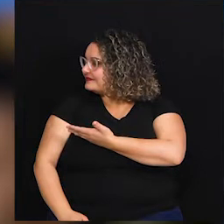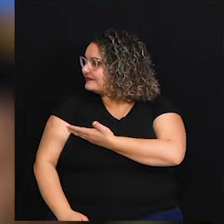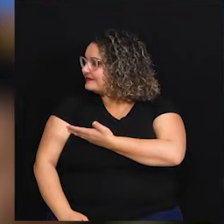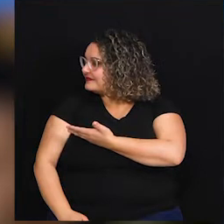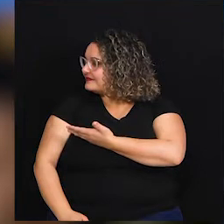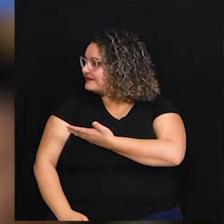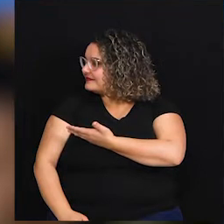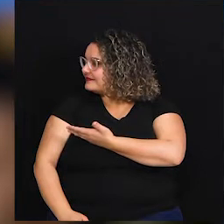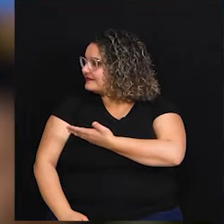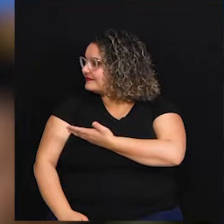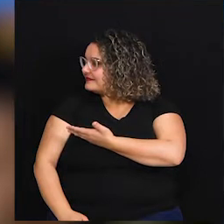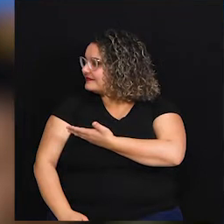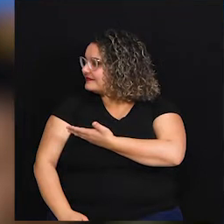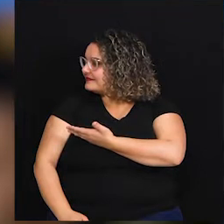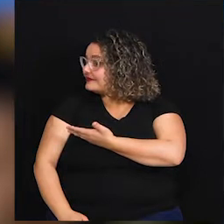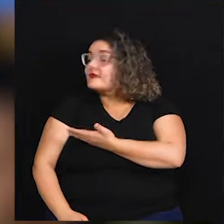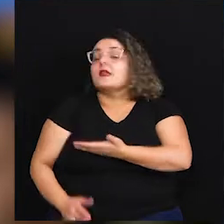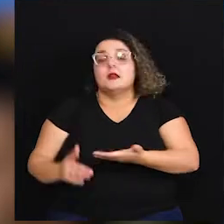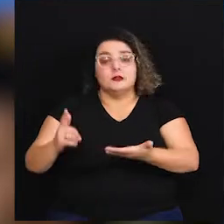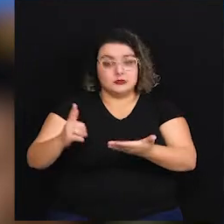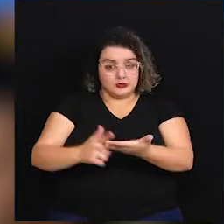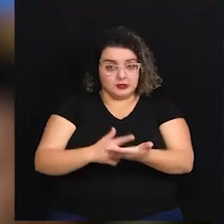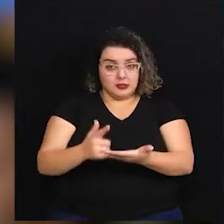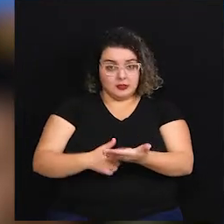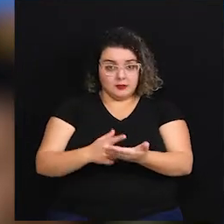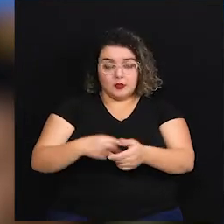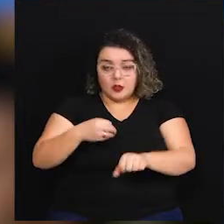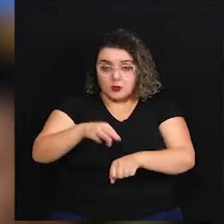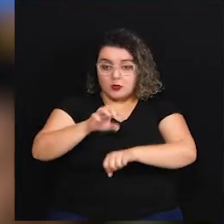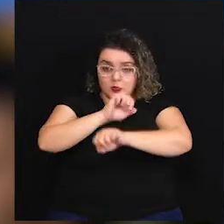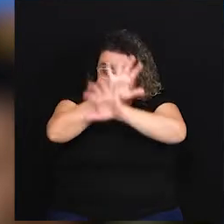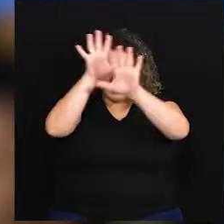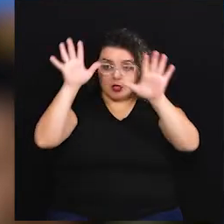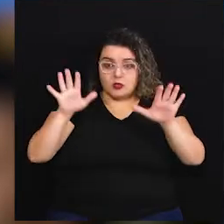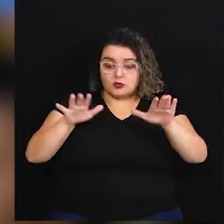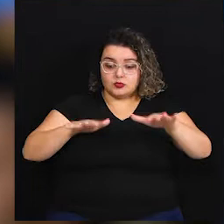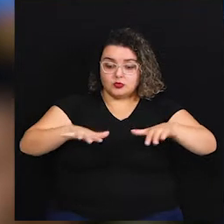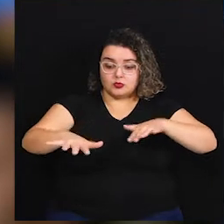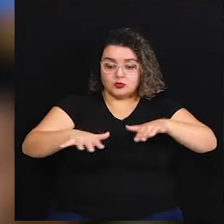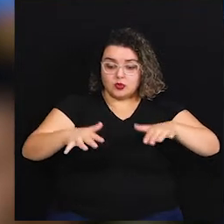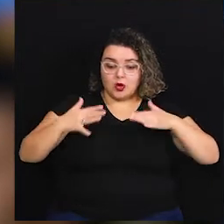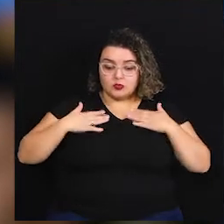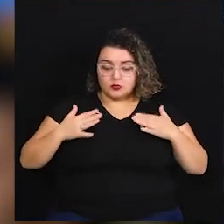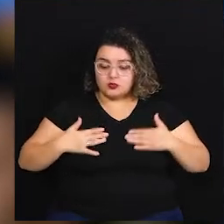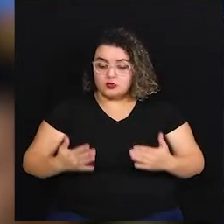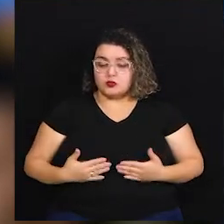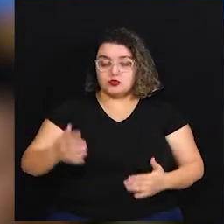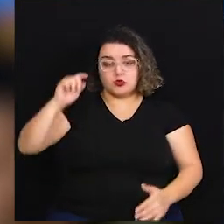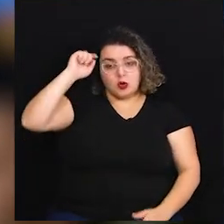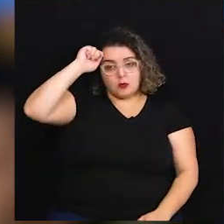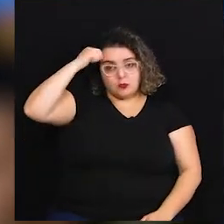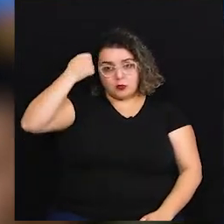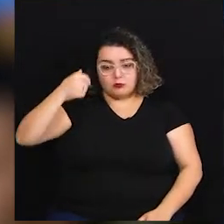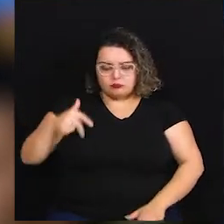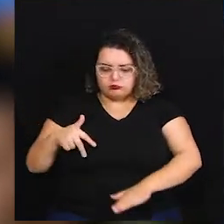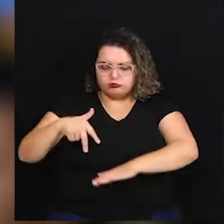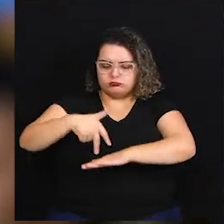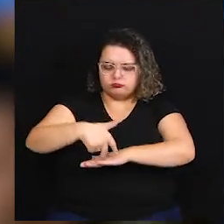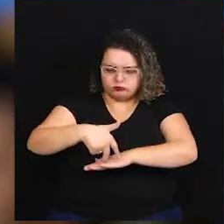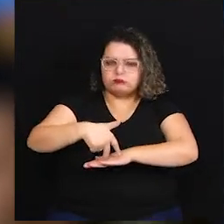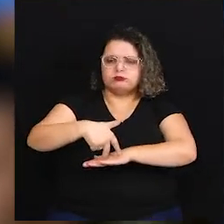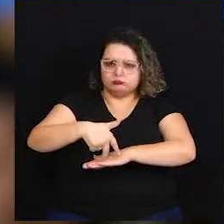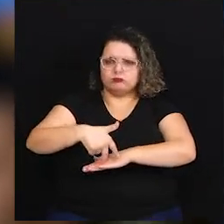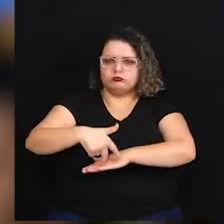de Maria Angélica dos Santos. Esta obra é um indicativo claro do movimento dos corpos negros de se colocarem